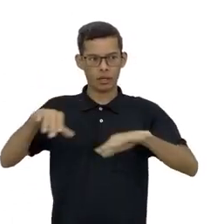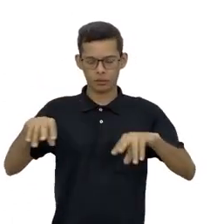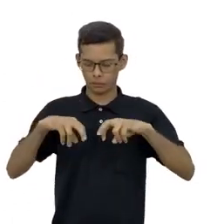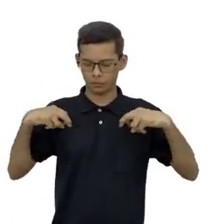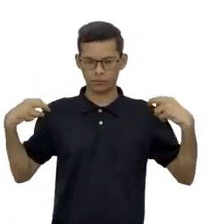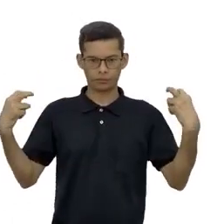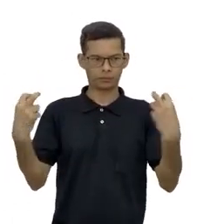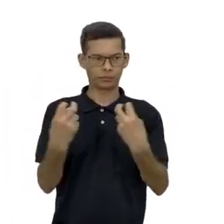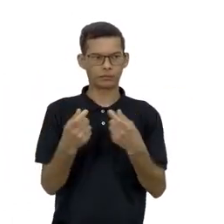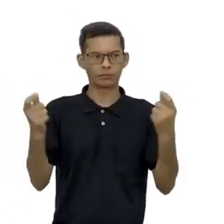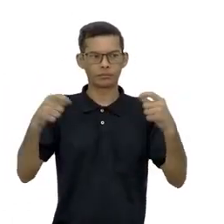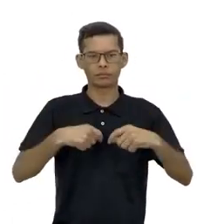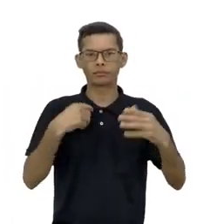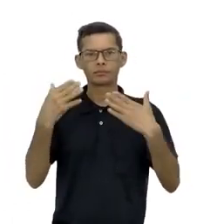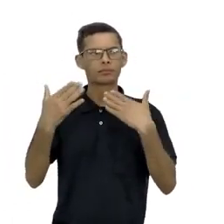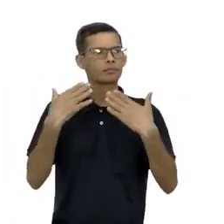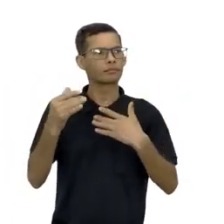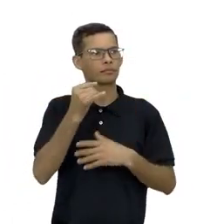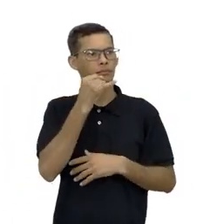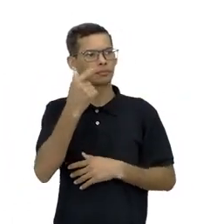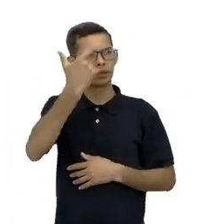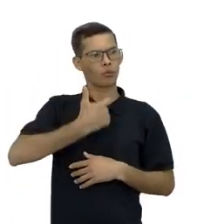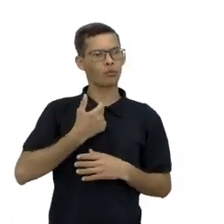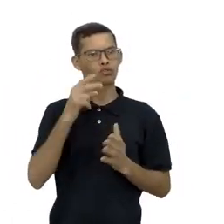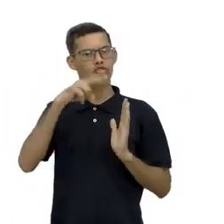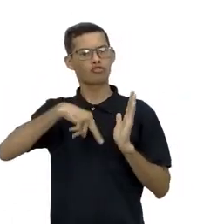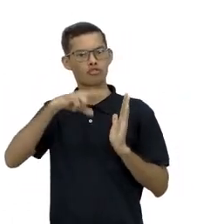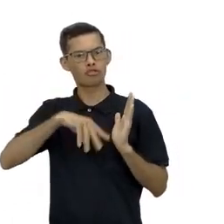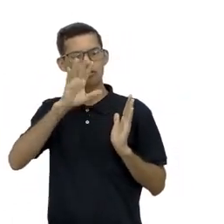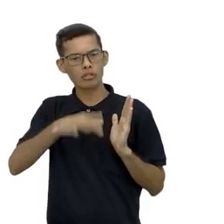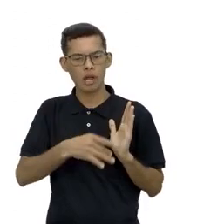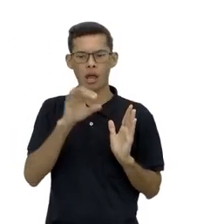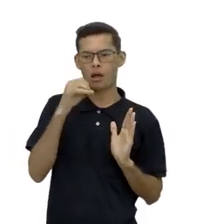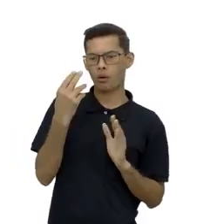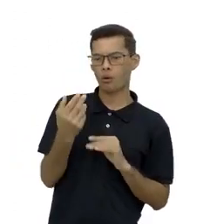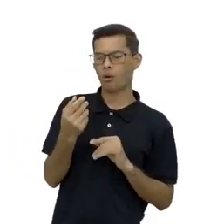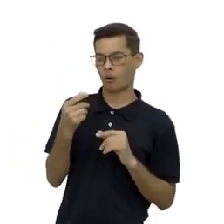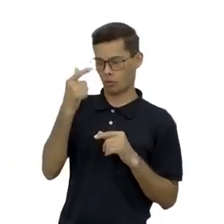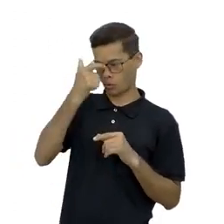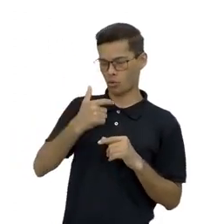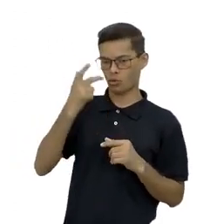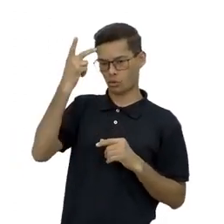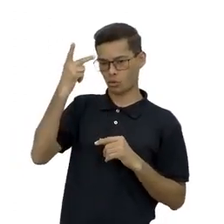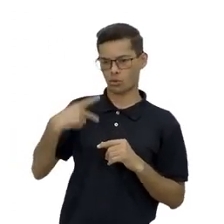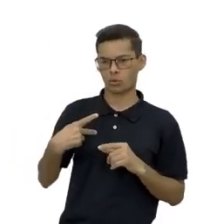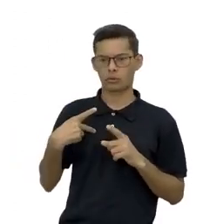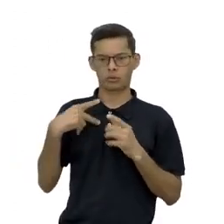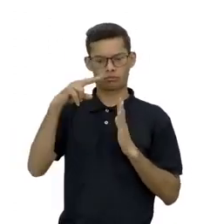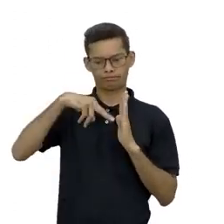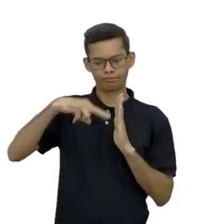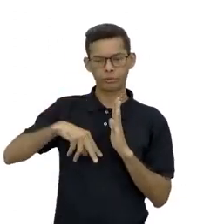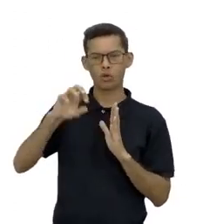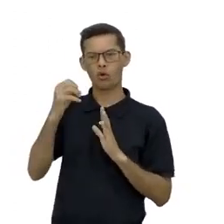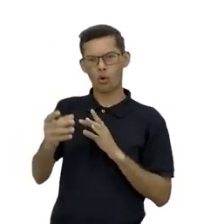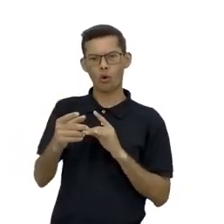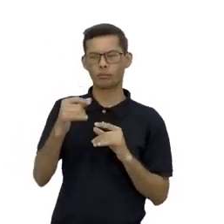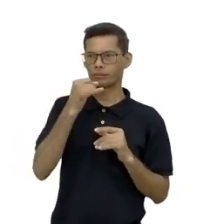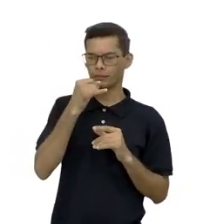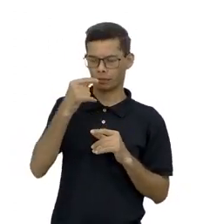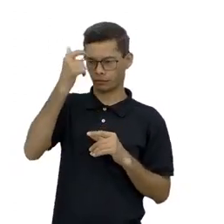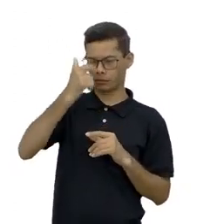que eu escolhi, então, um livro que só eu li, como eu posso também conversar sobre um livro que